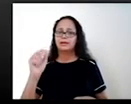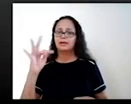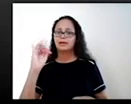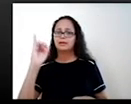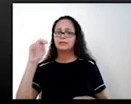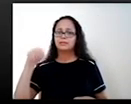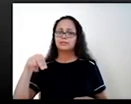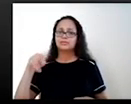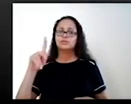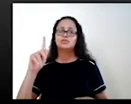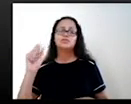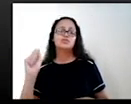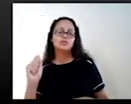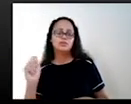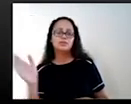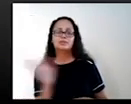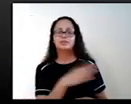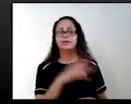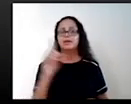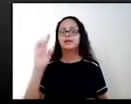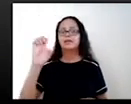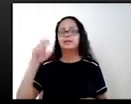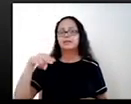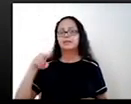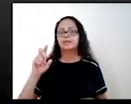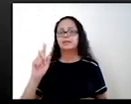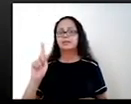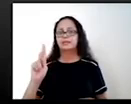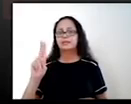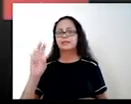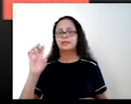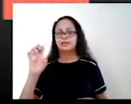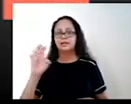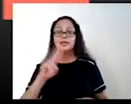desagradável. Dengue, o nome da doença.